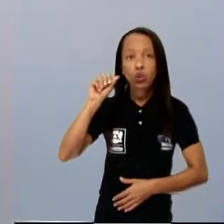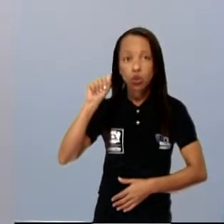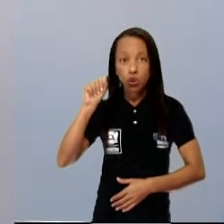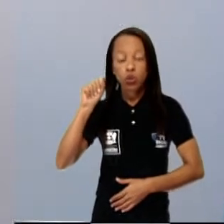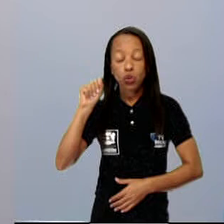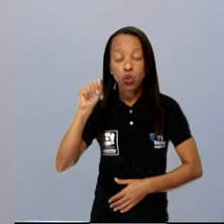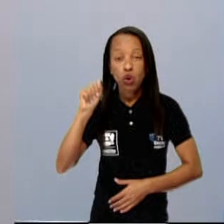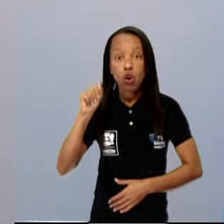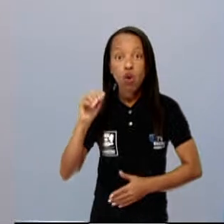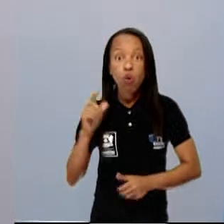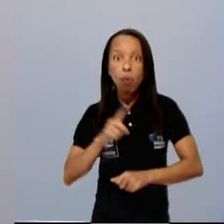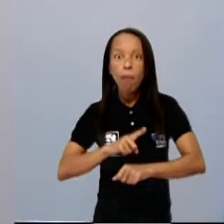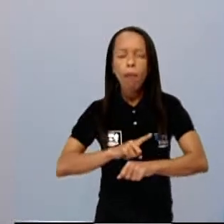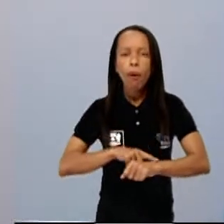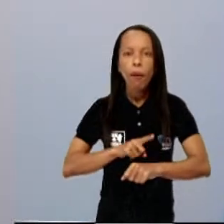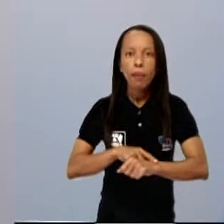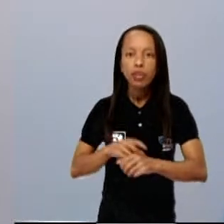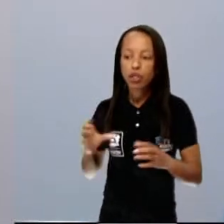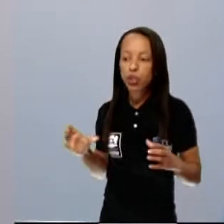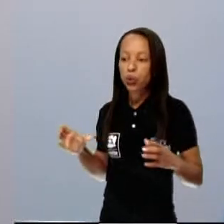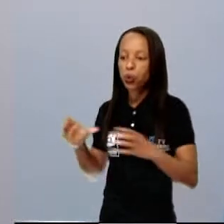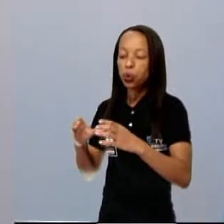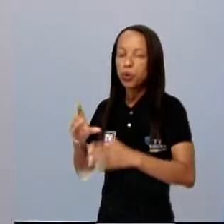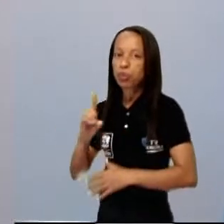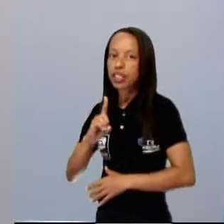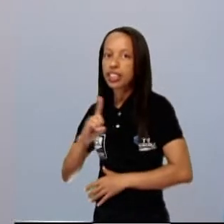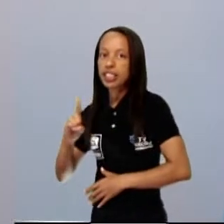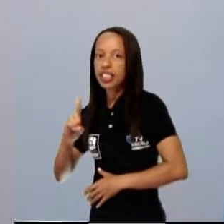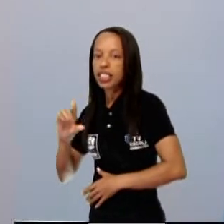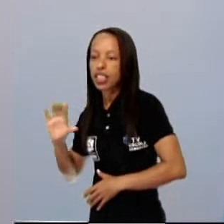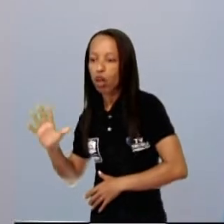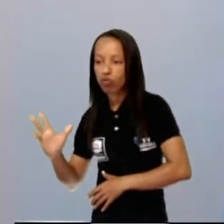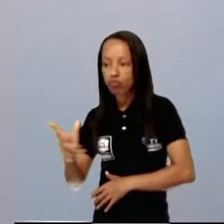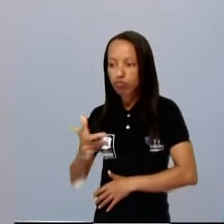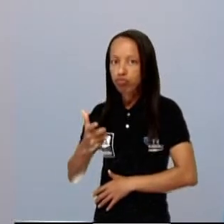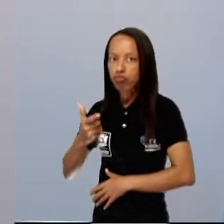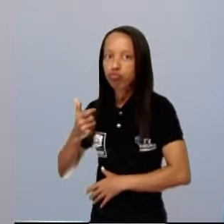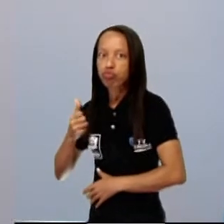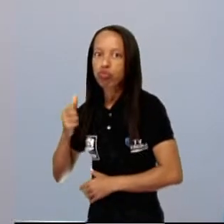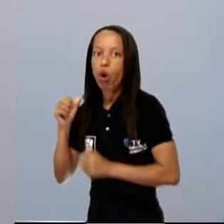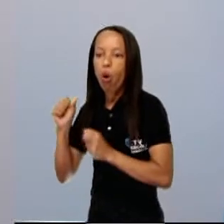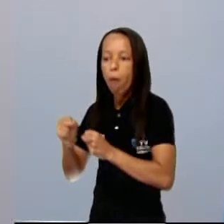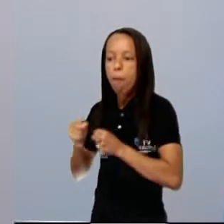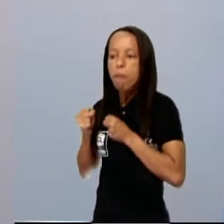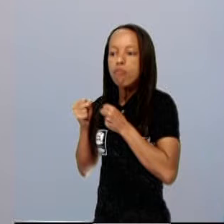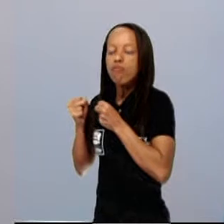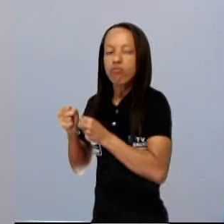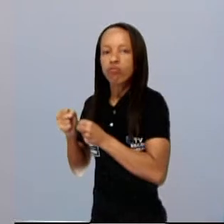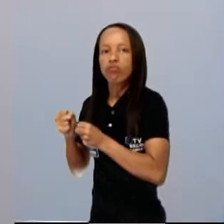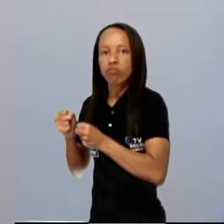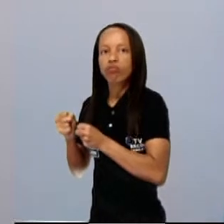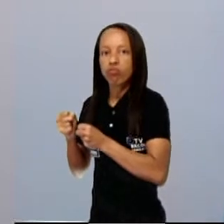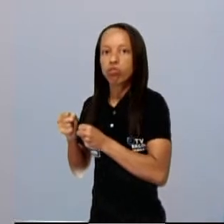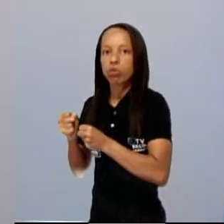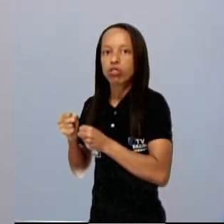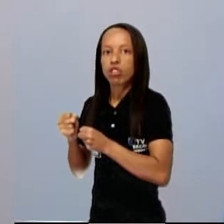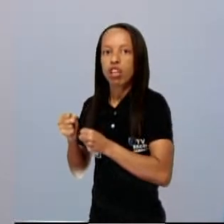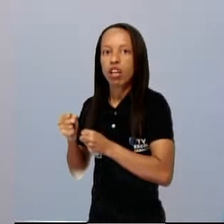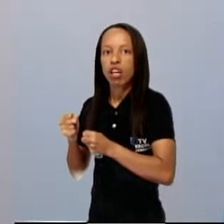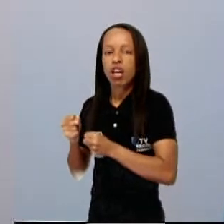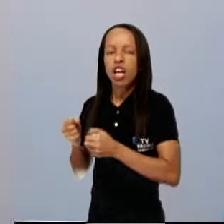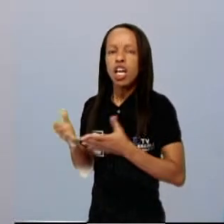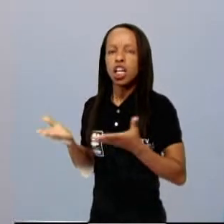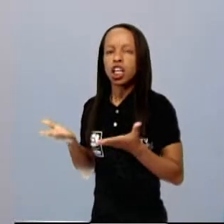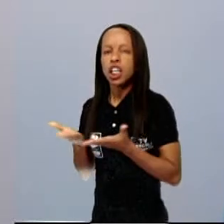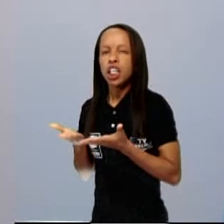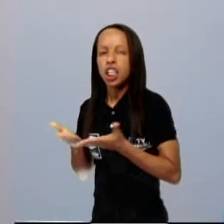Na fase que a gente teve anterior, ficou aquele terror de arrancar cabeças, né, comandado por Robespierre, que foi o grande